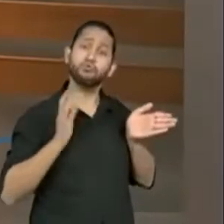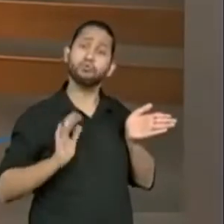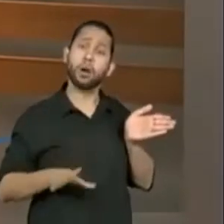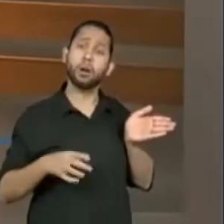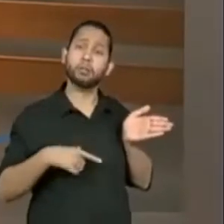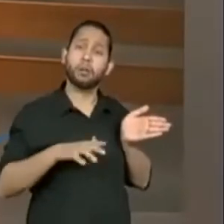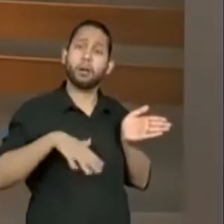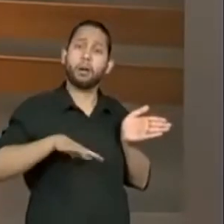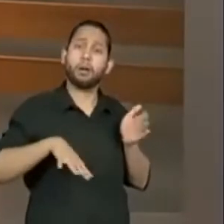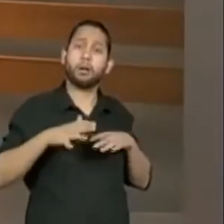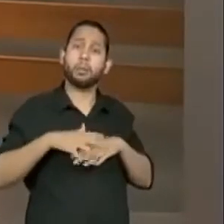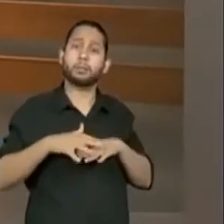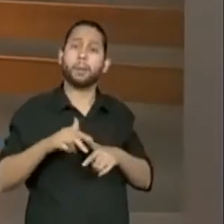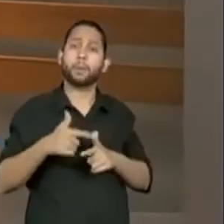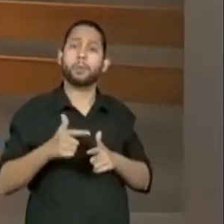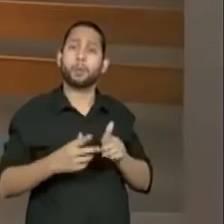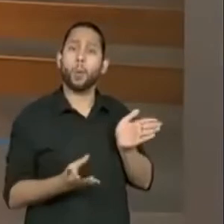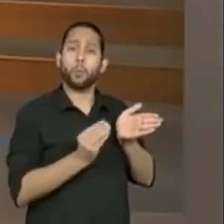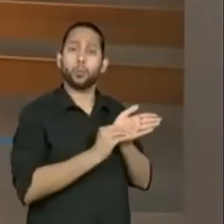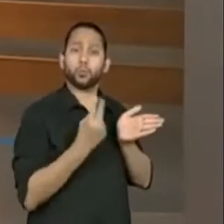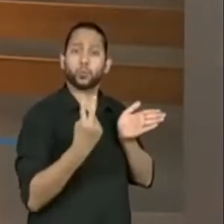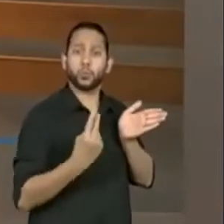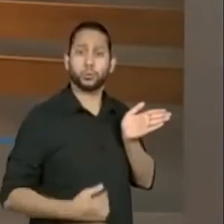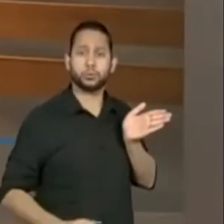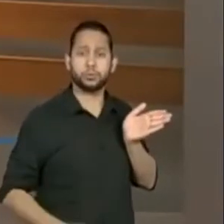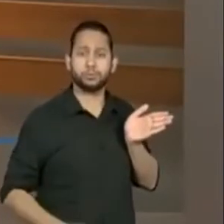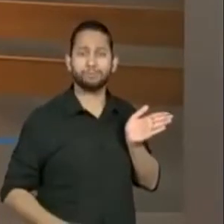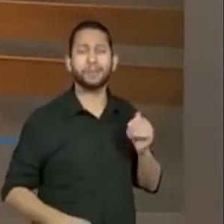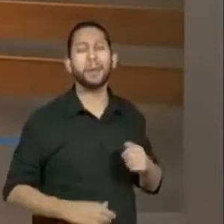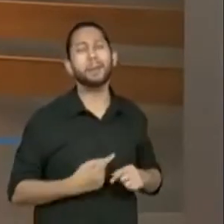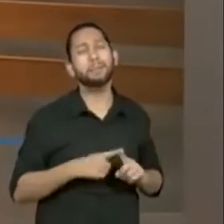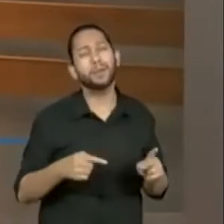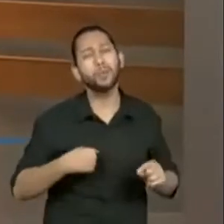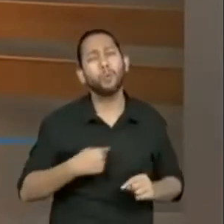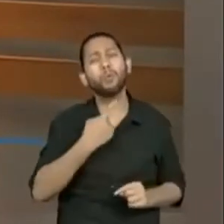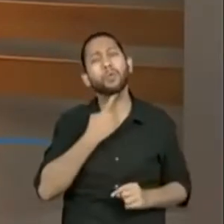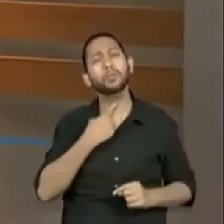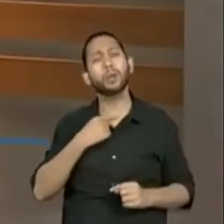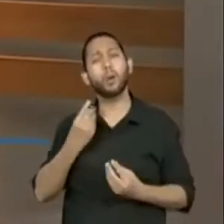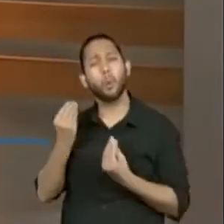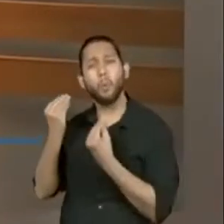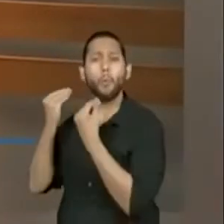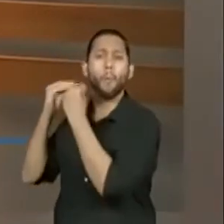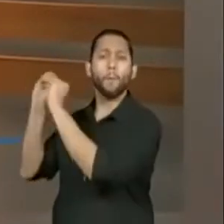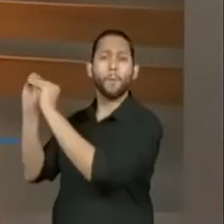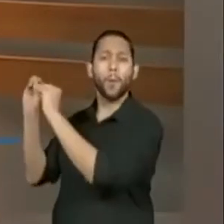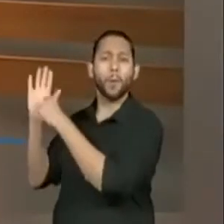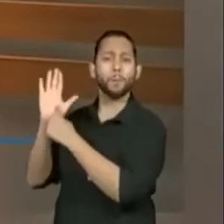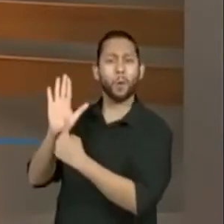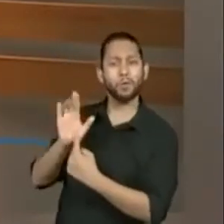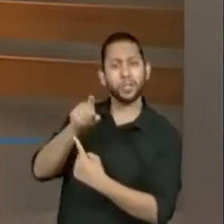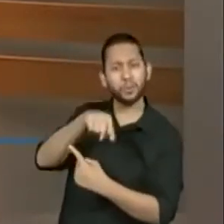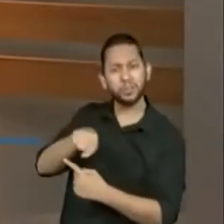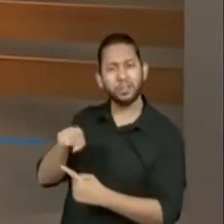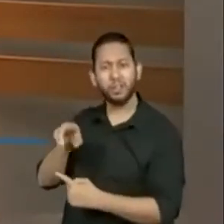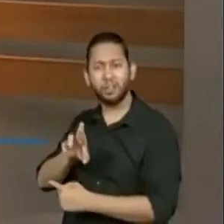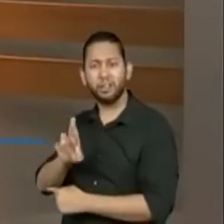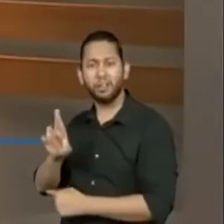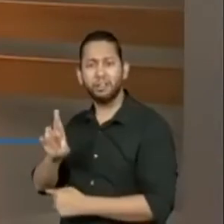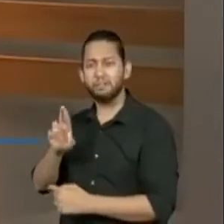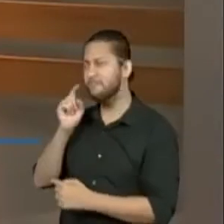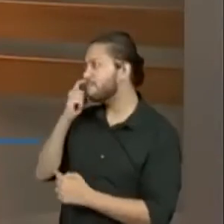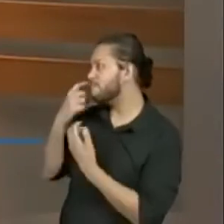situações problemas criadas duas mas eu resolvi não colocá-las na losa dessa sabe por quê Porque eu quero que você